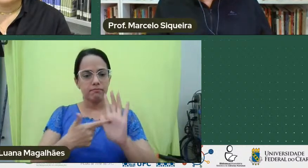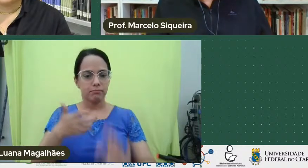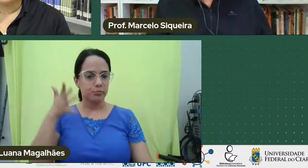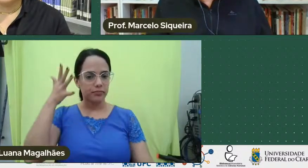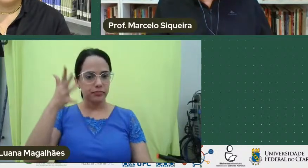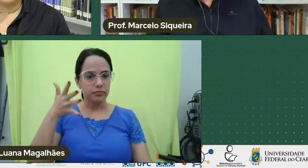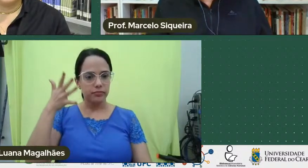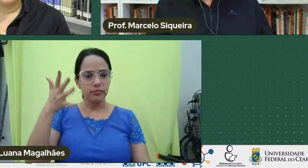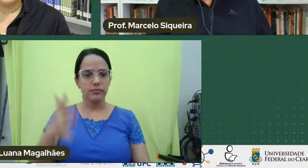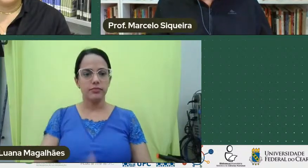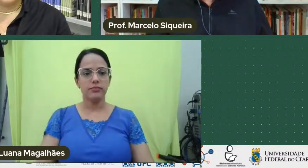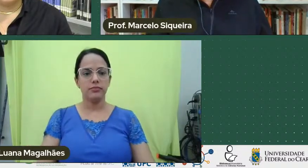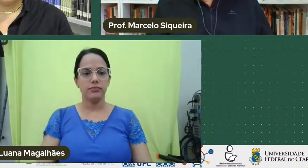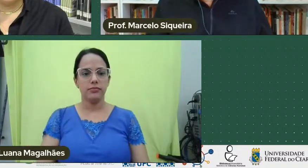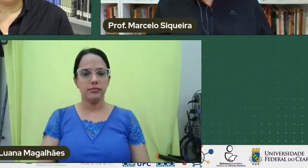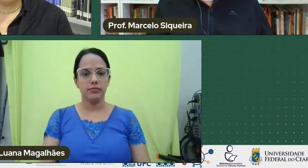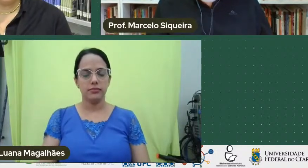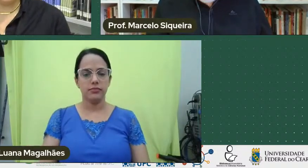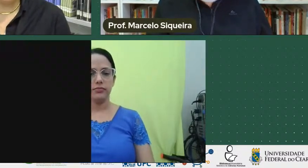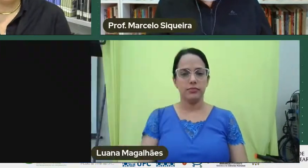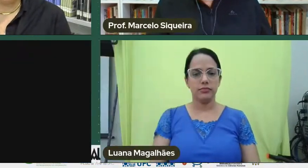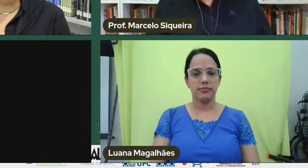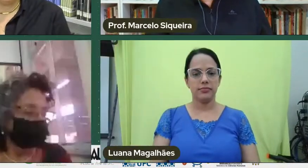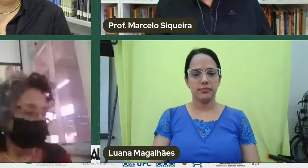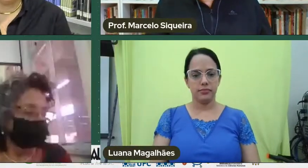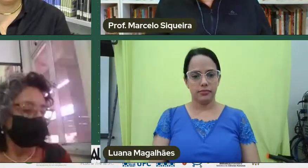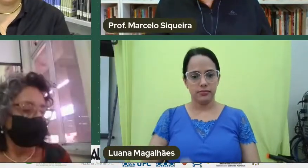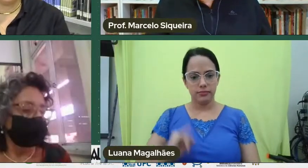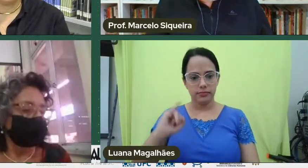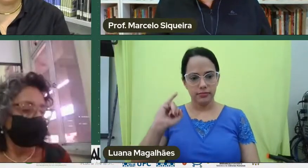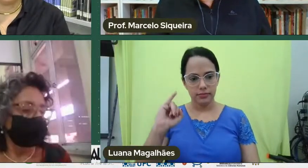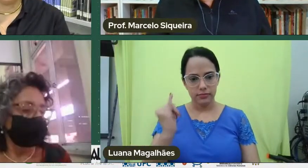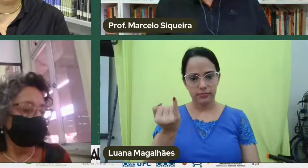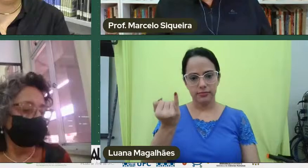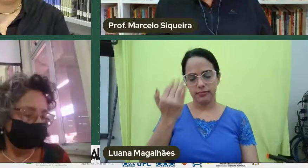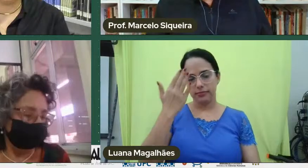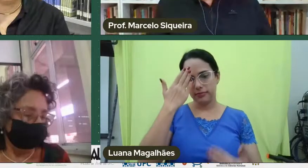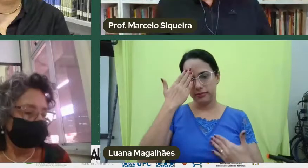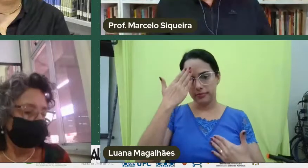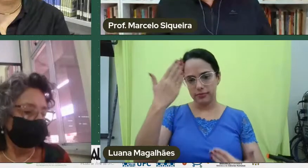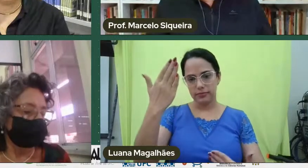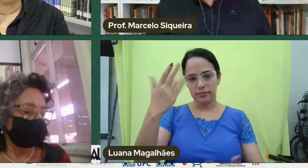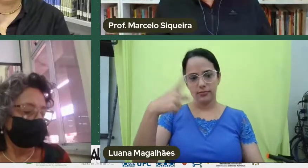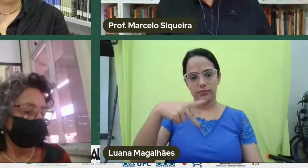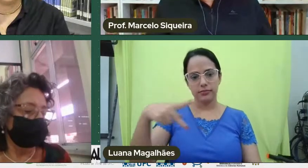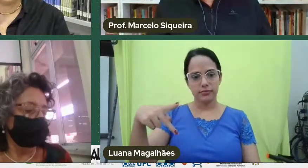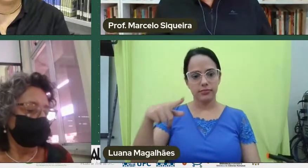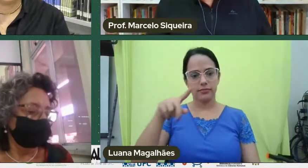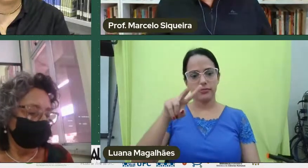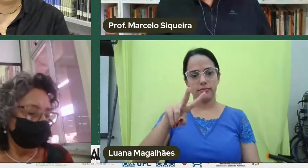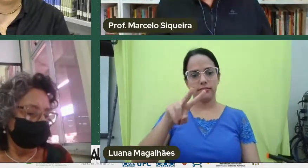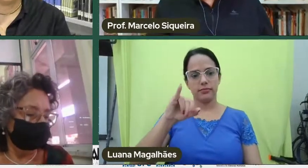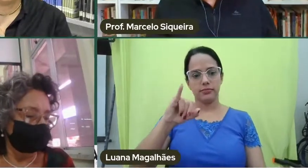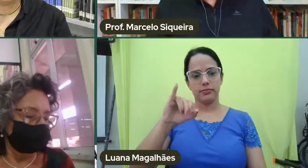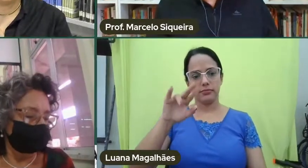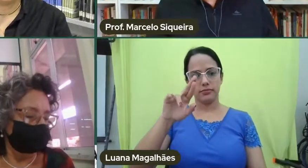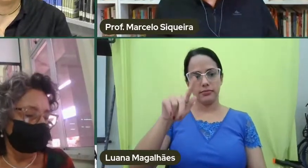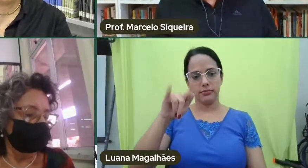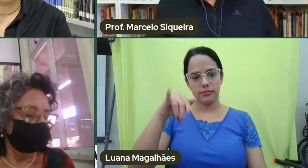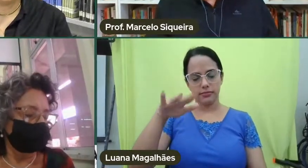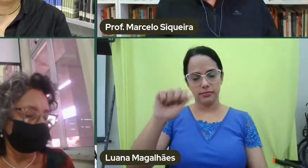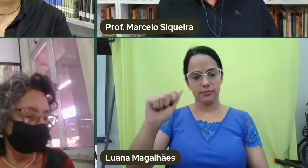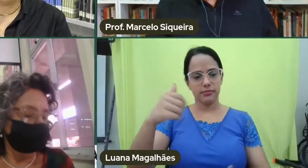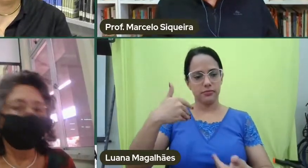E é isso. Só aproveitando para agradecer novamente a professora Virgínia pelo convite